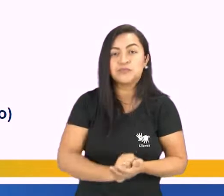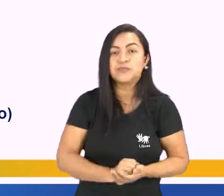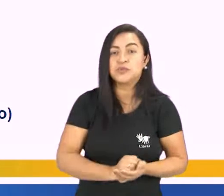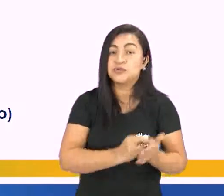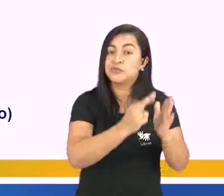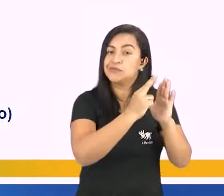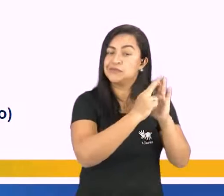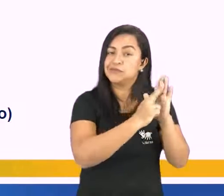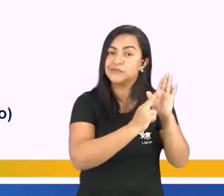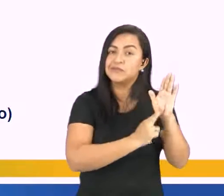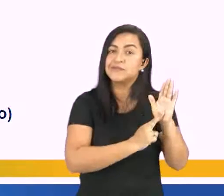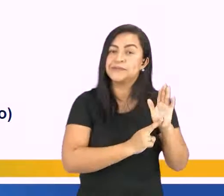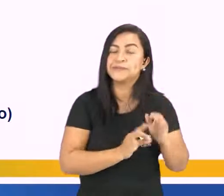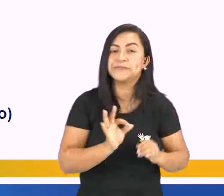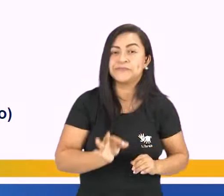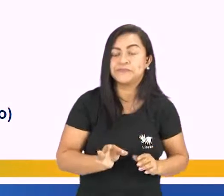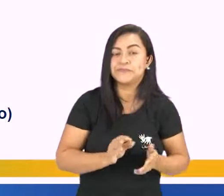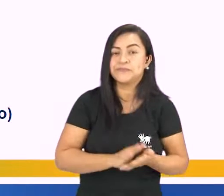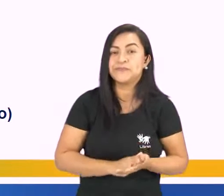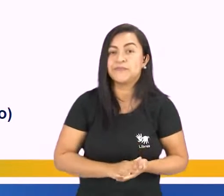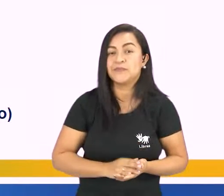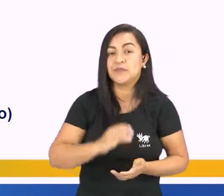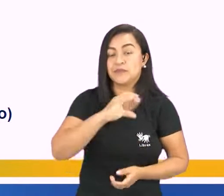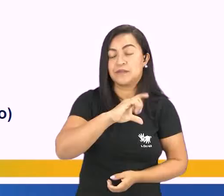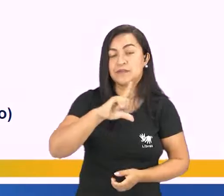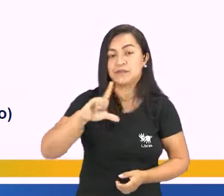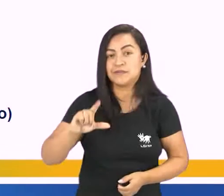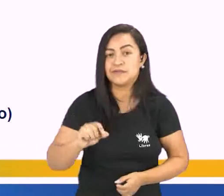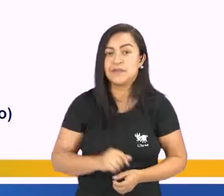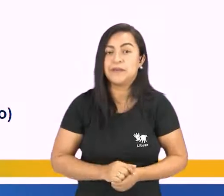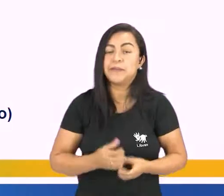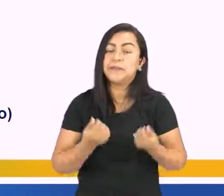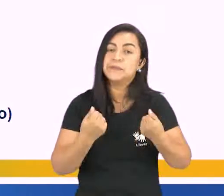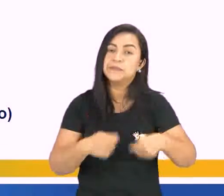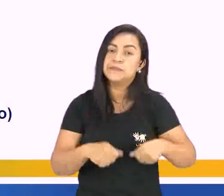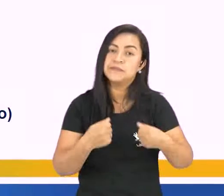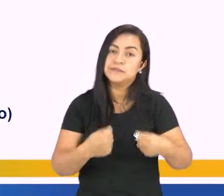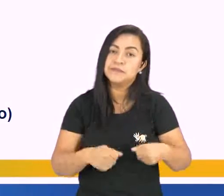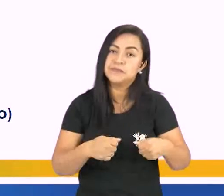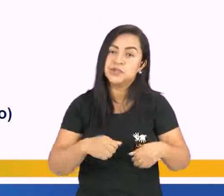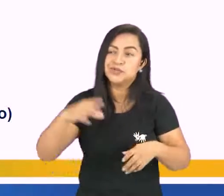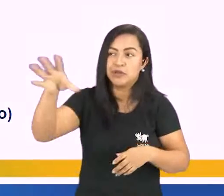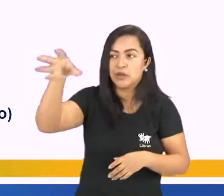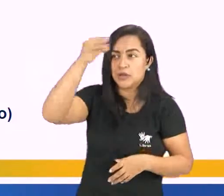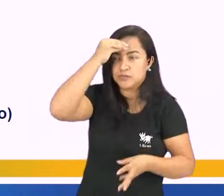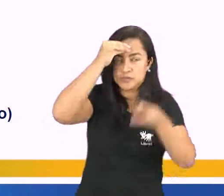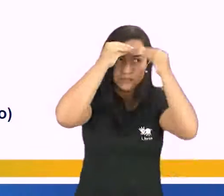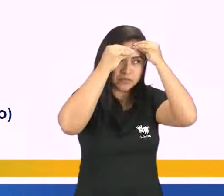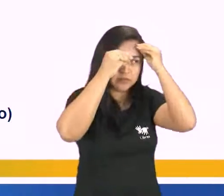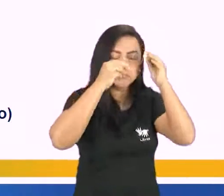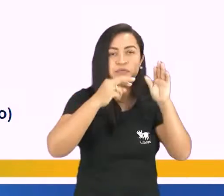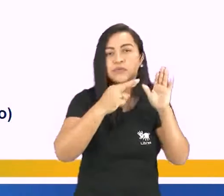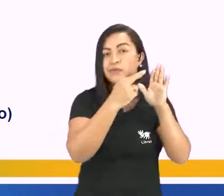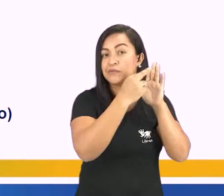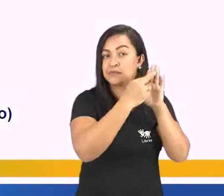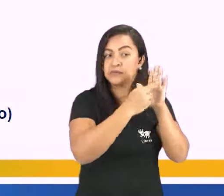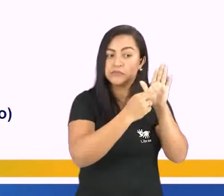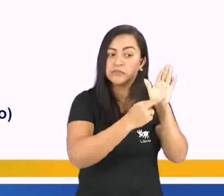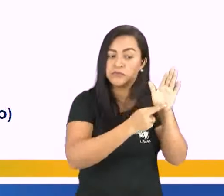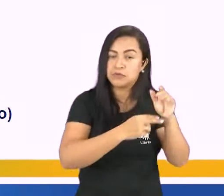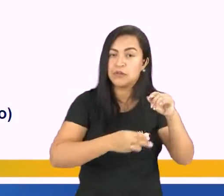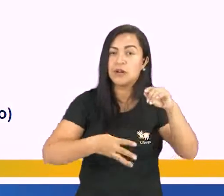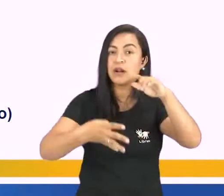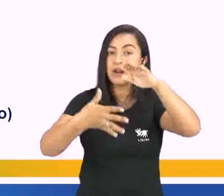determinados criterios. Esta clasificación requiere hacer abstracción de los elementos